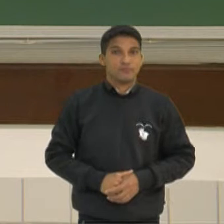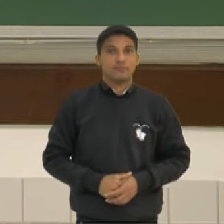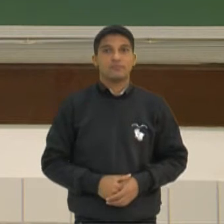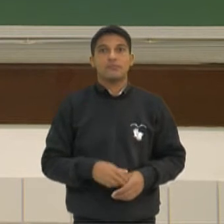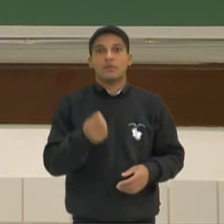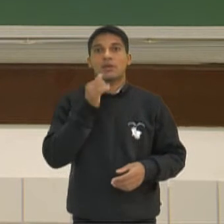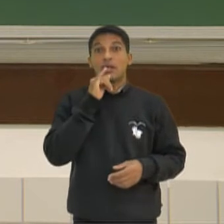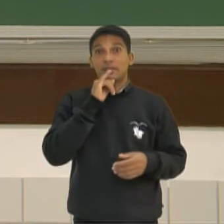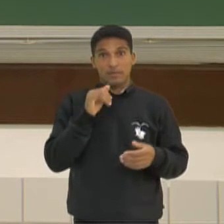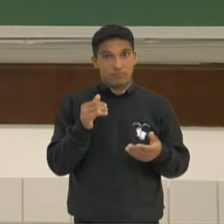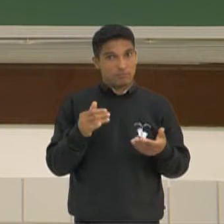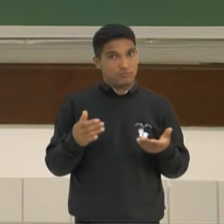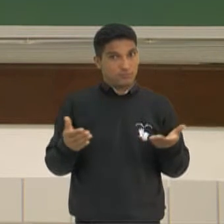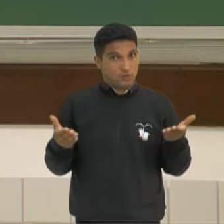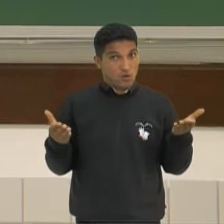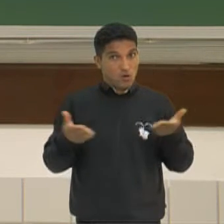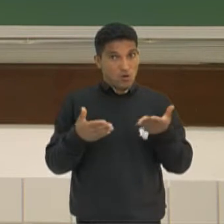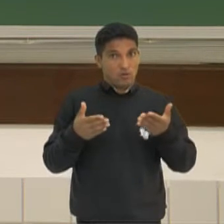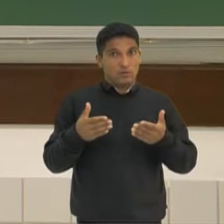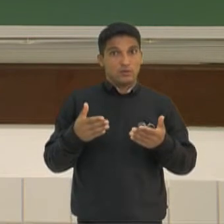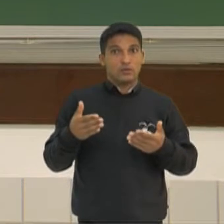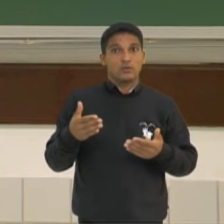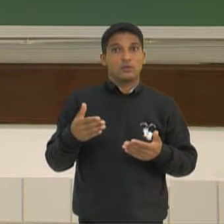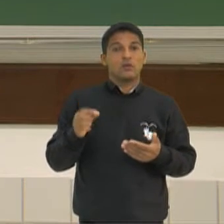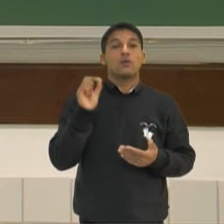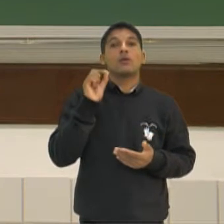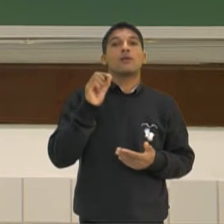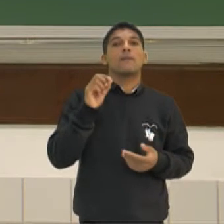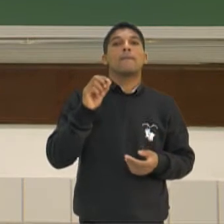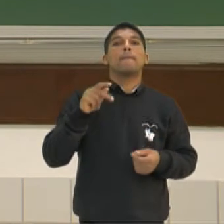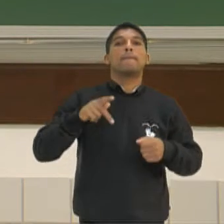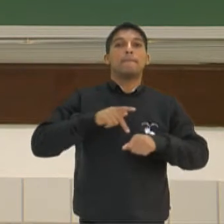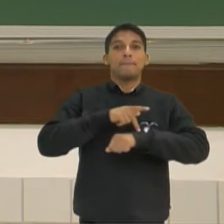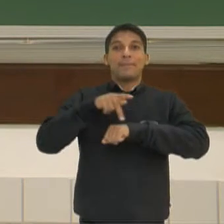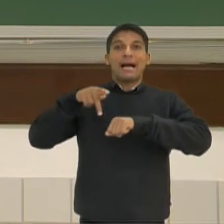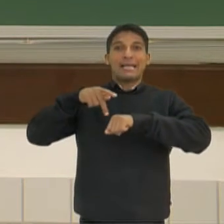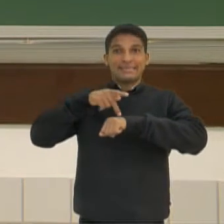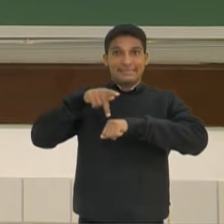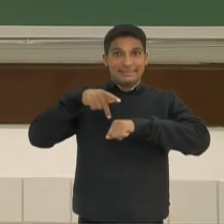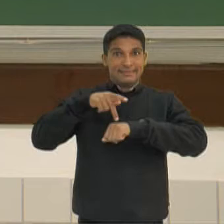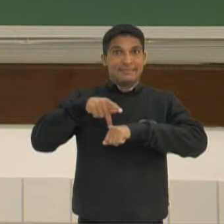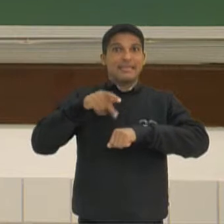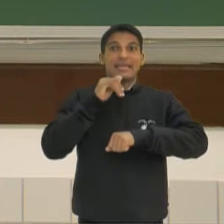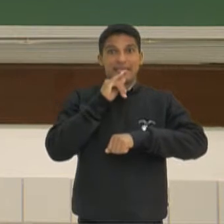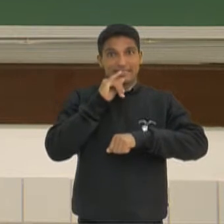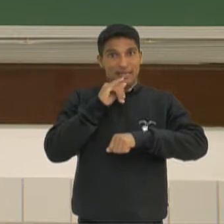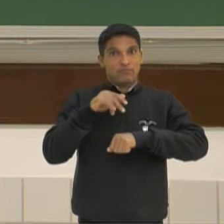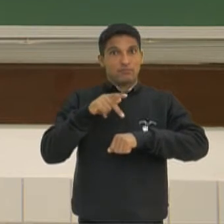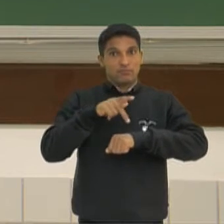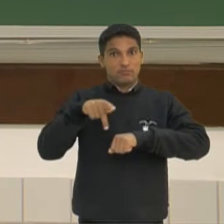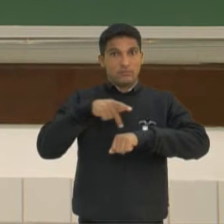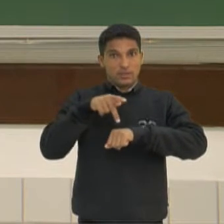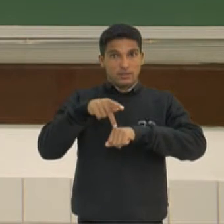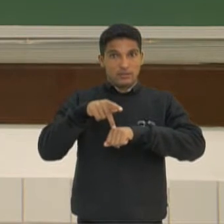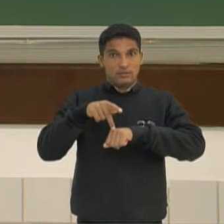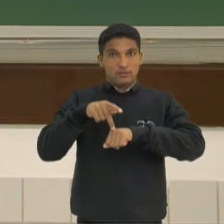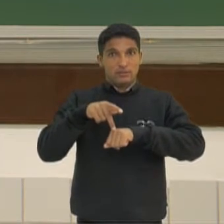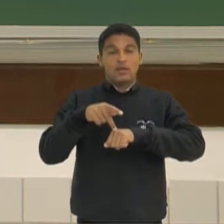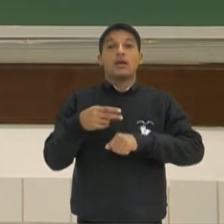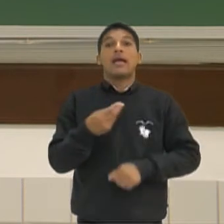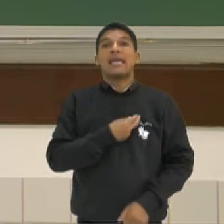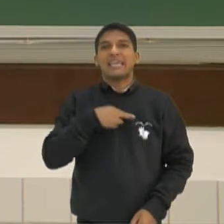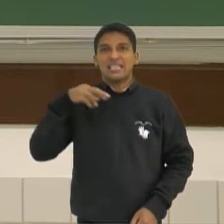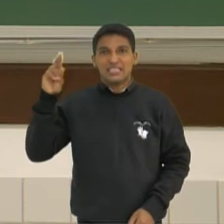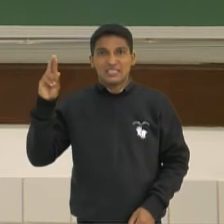constitui com a proposta de um governo laico, onde a religião não deveria interferir